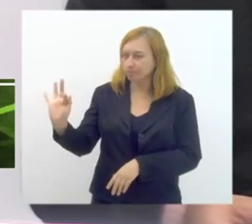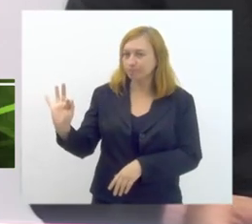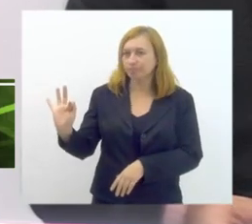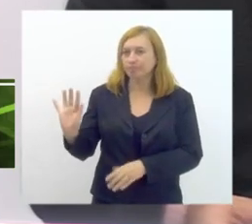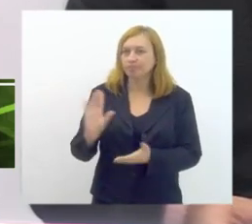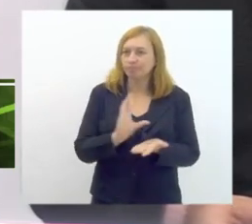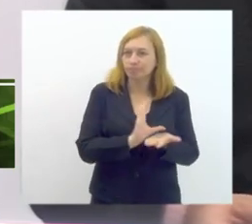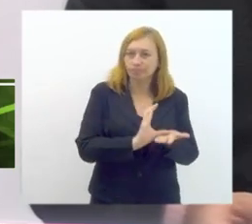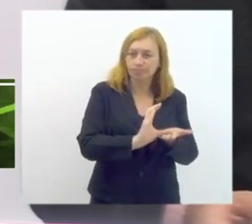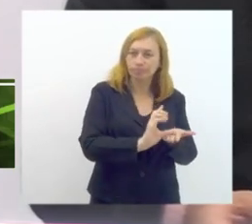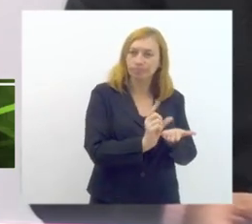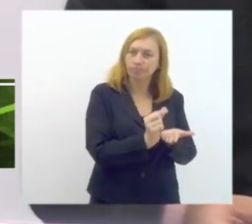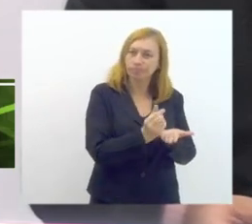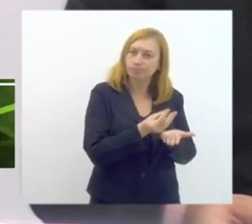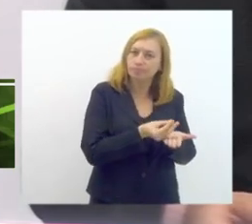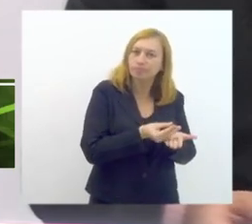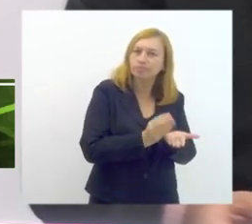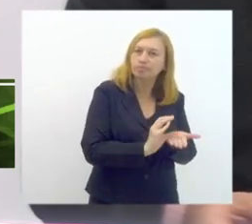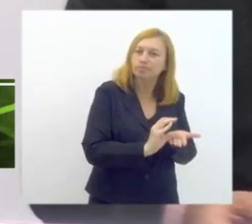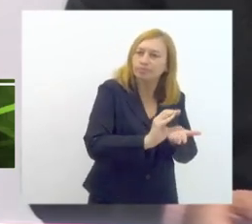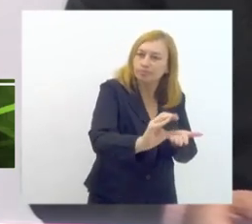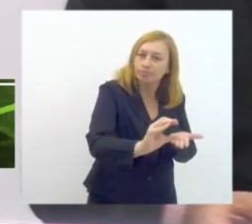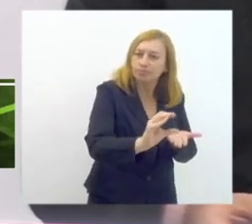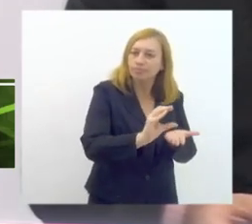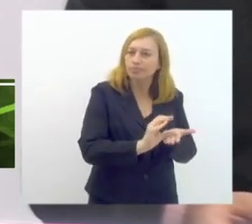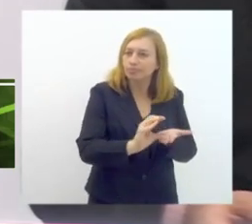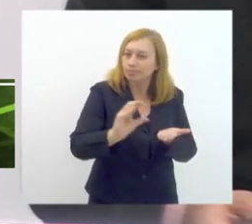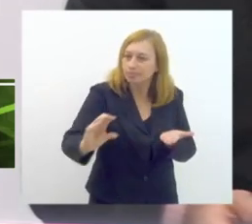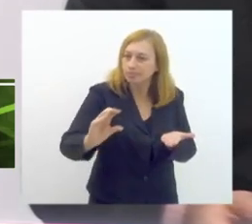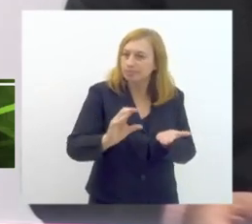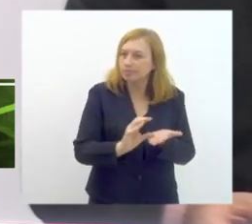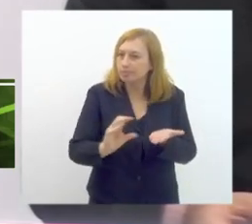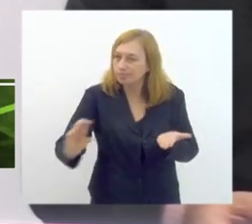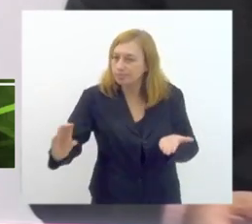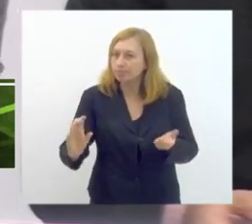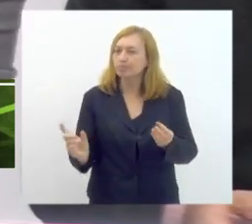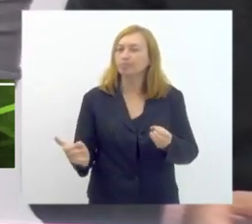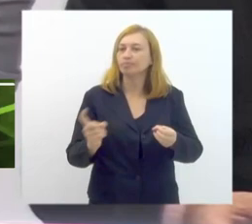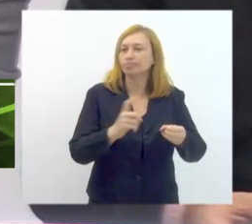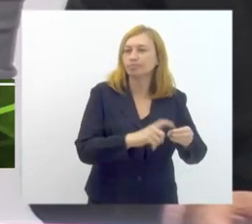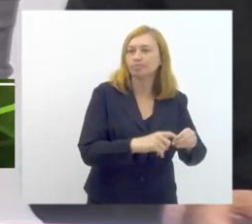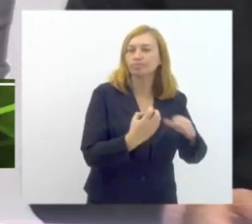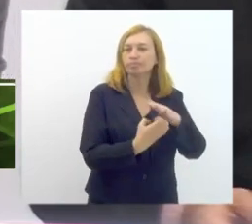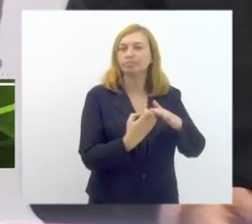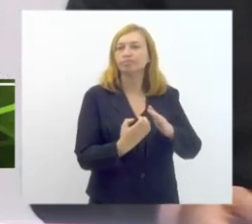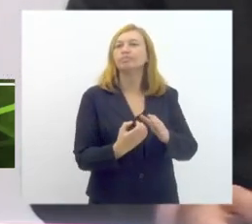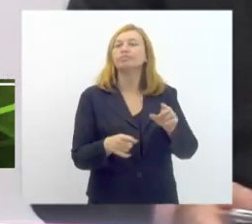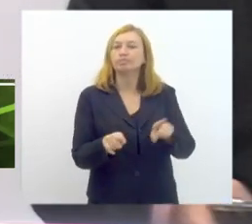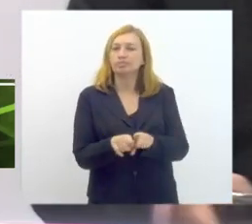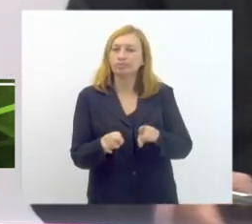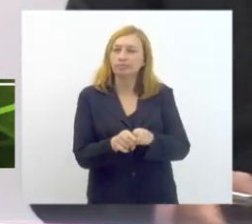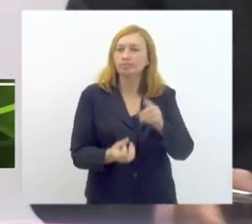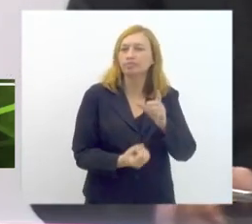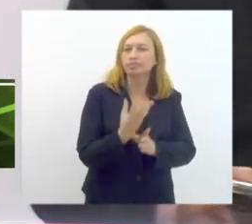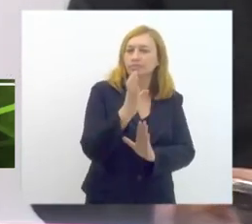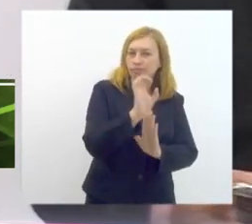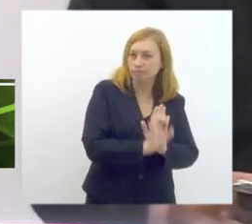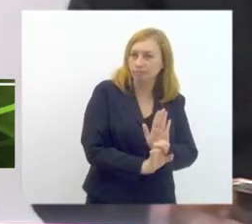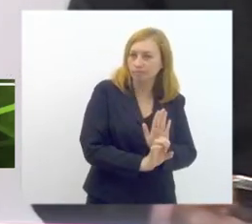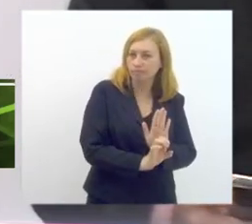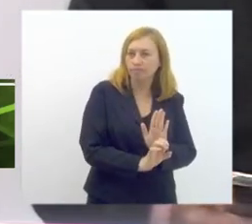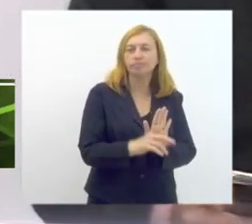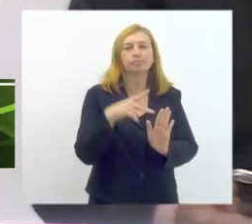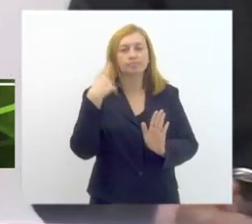destine recursos diretamente para os consórcios, inclusive através de emenda parlamentar. Então,